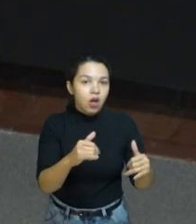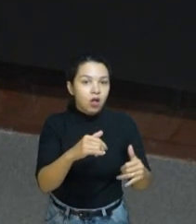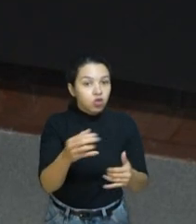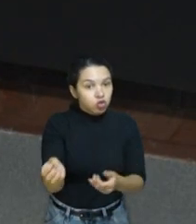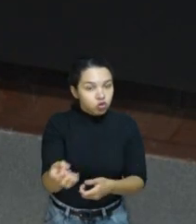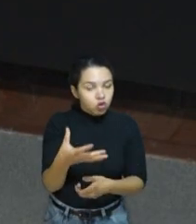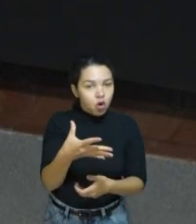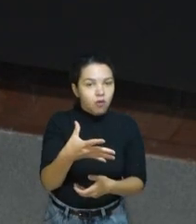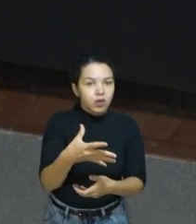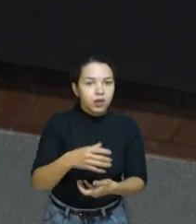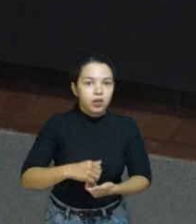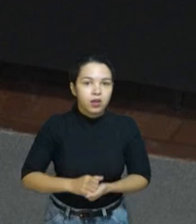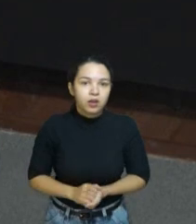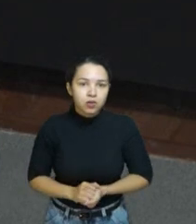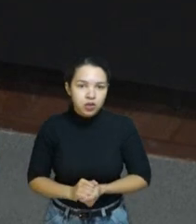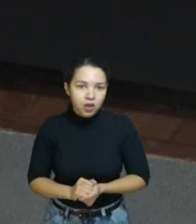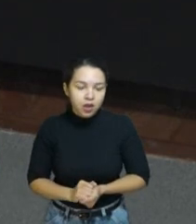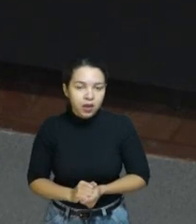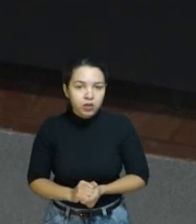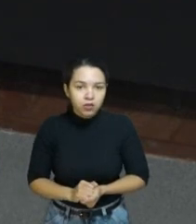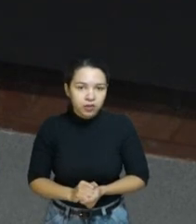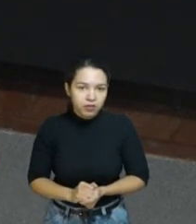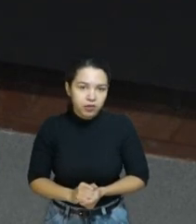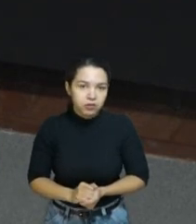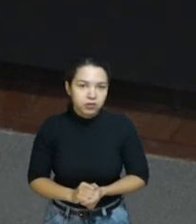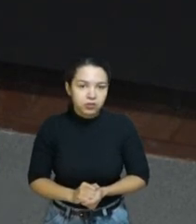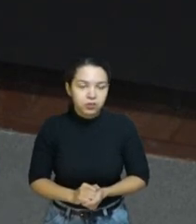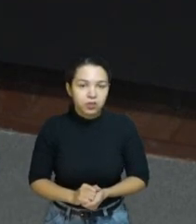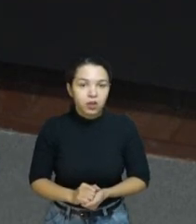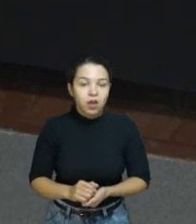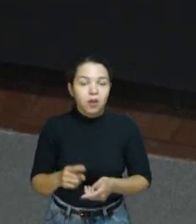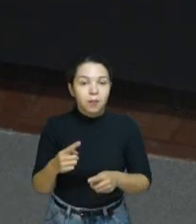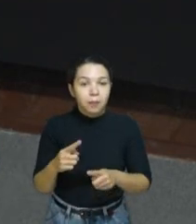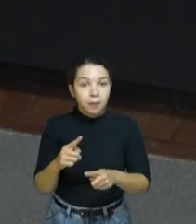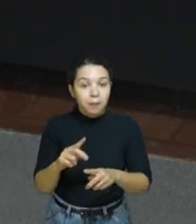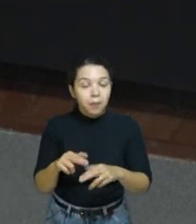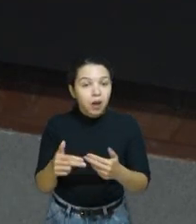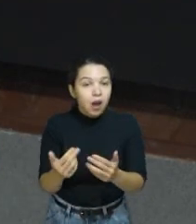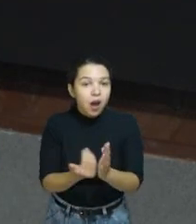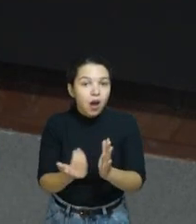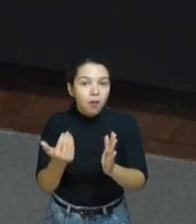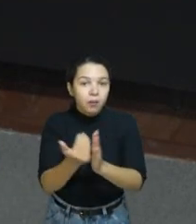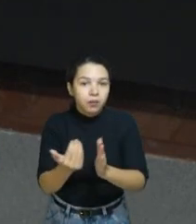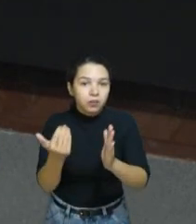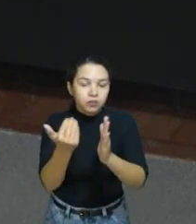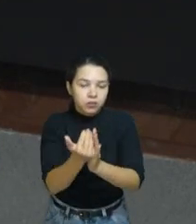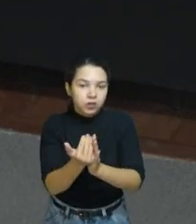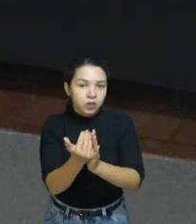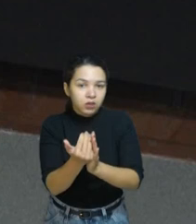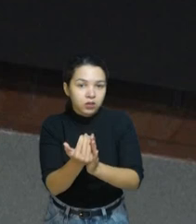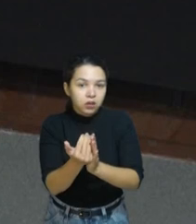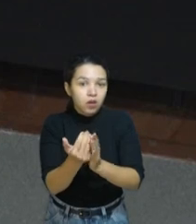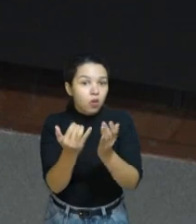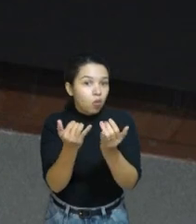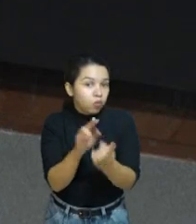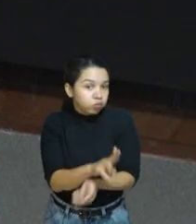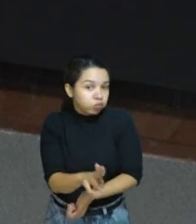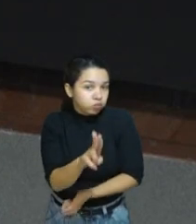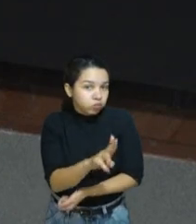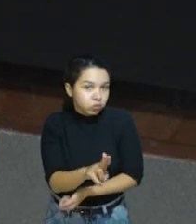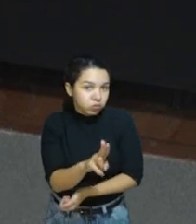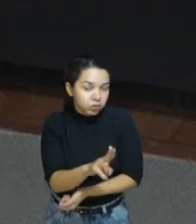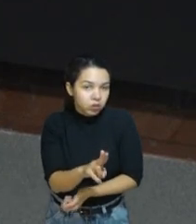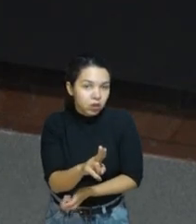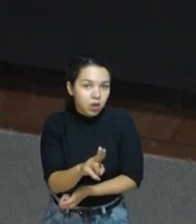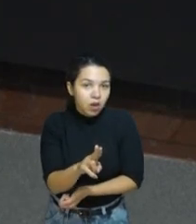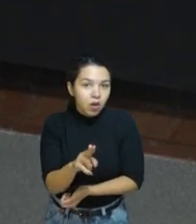Tá? Isso tem o nome de um paradoxo, eu esqueci do nome, porque sempre tem o nome de um cara no paradoxo, mas sempre, geralmente,